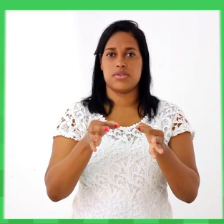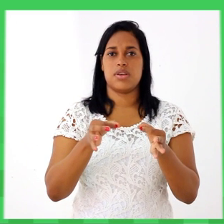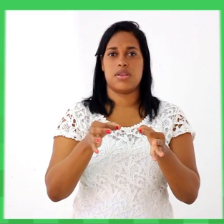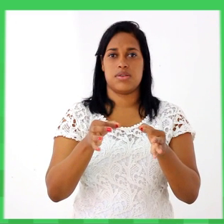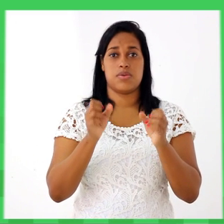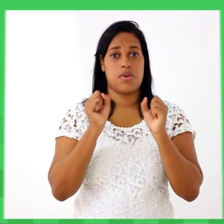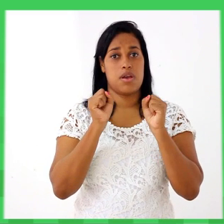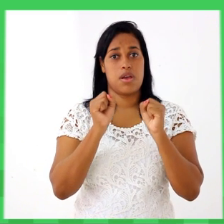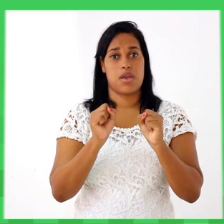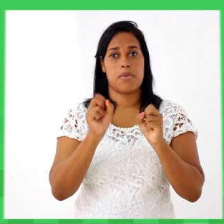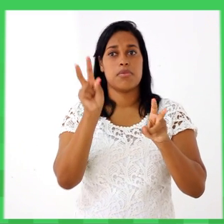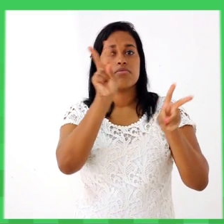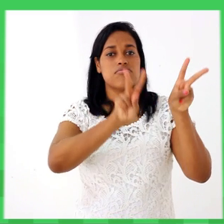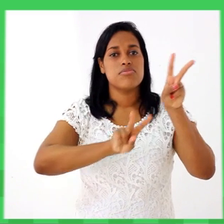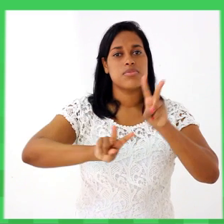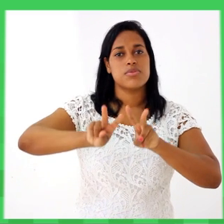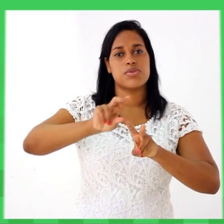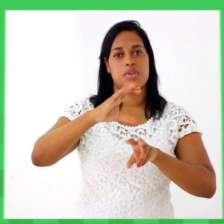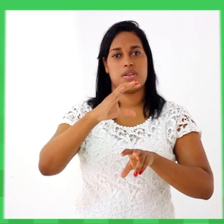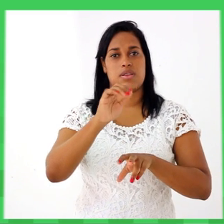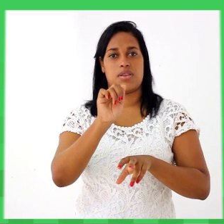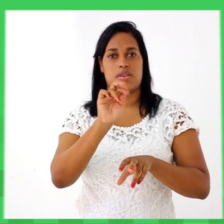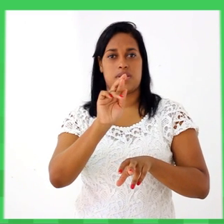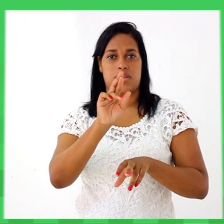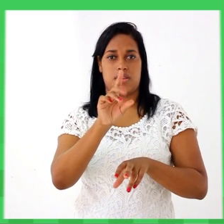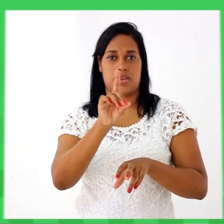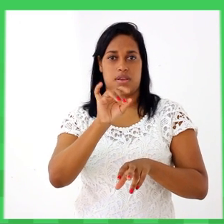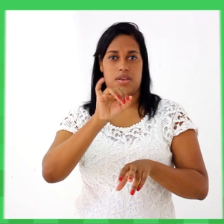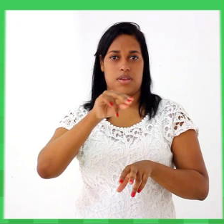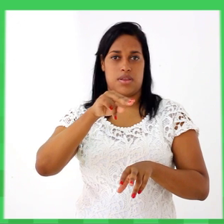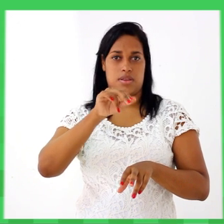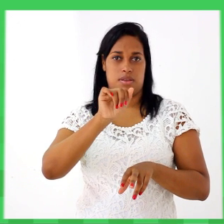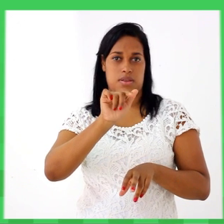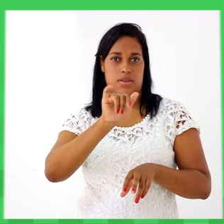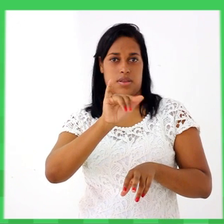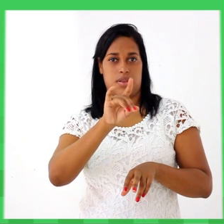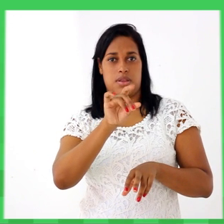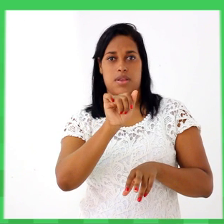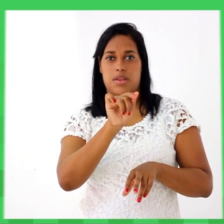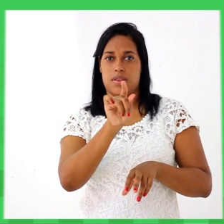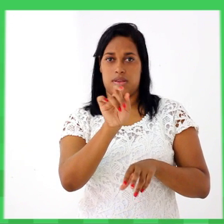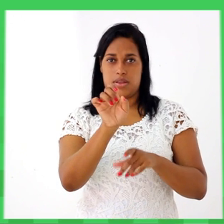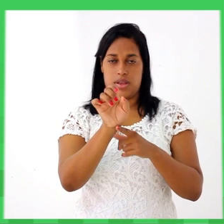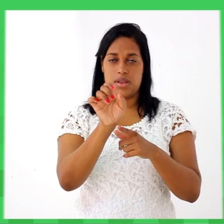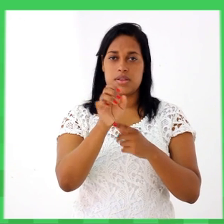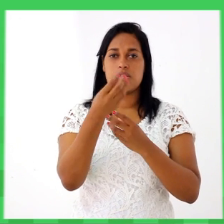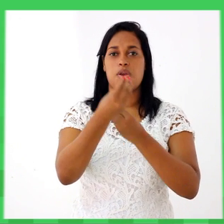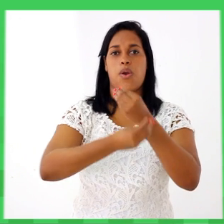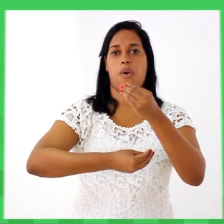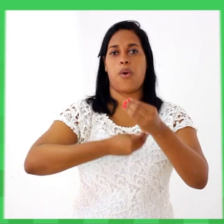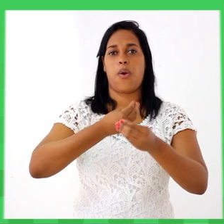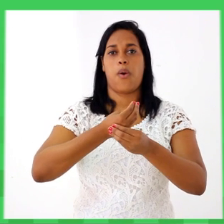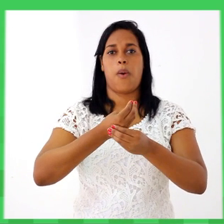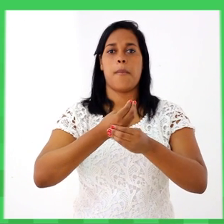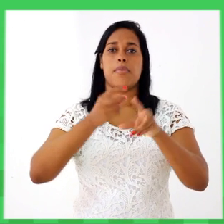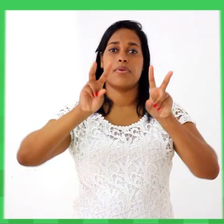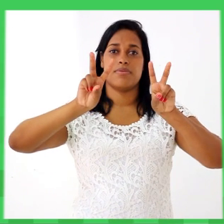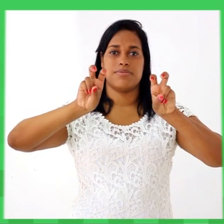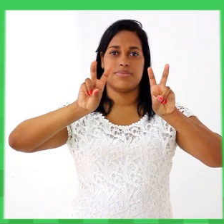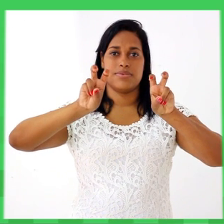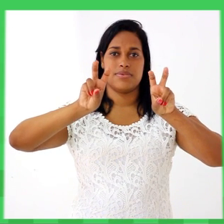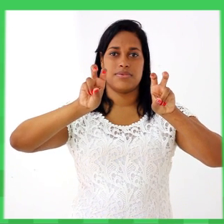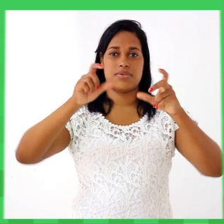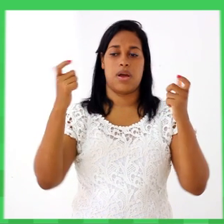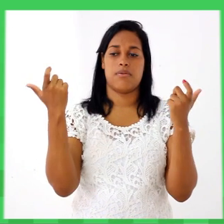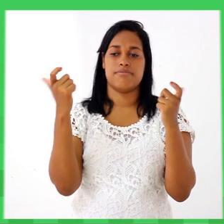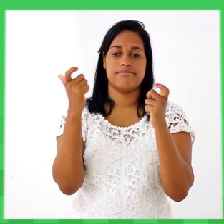podemos visualizar a cardinalidade. A cardinalidade pode ser visualizada como um parêntese com mínimo e